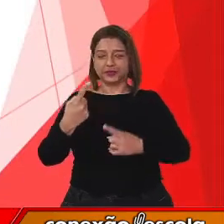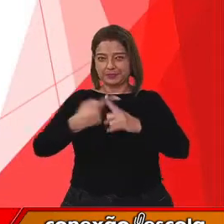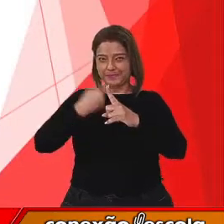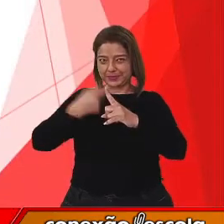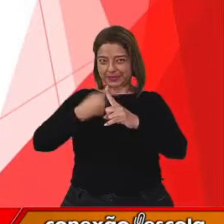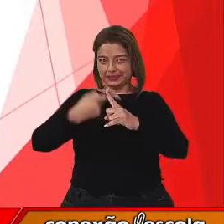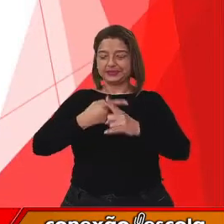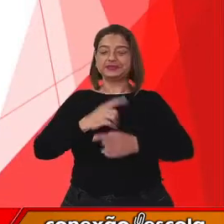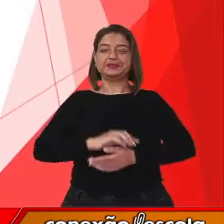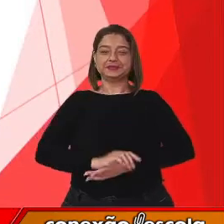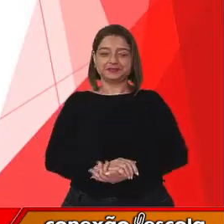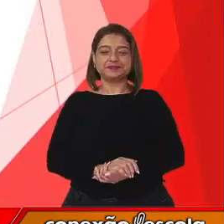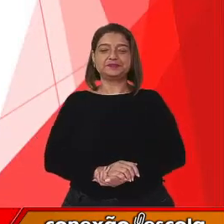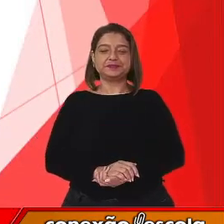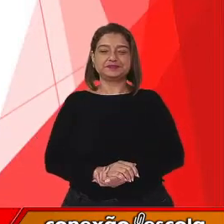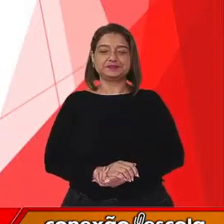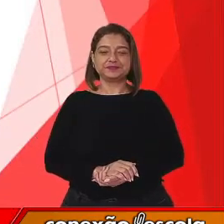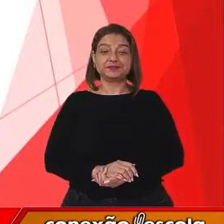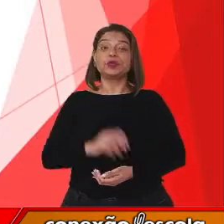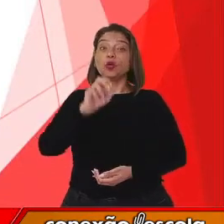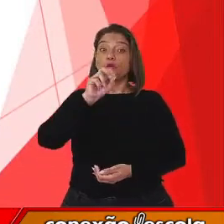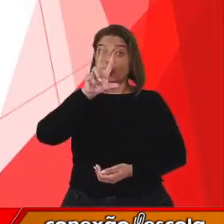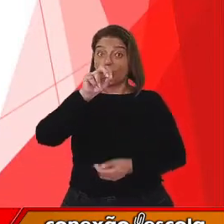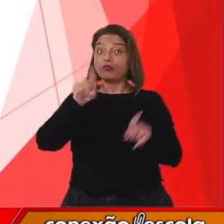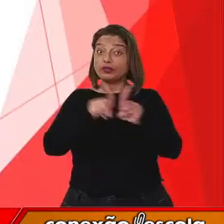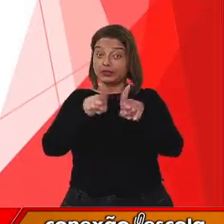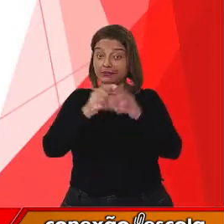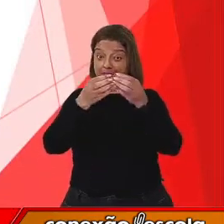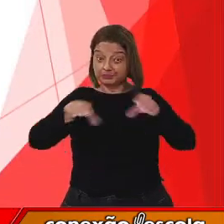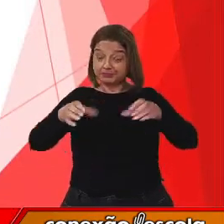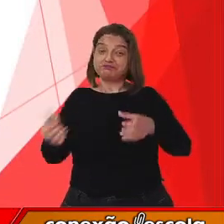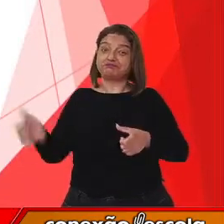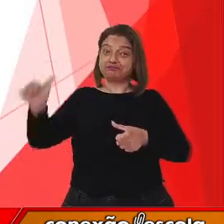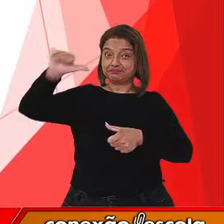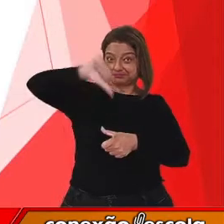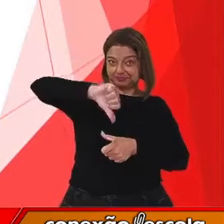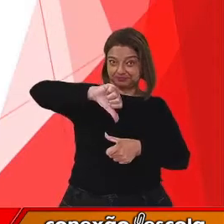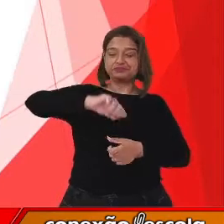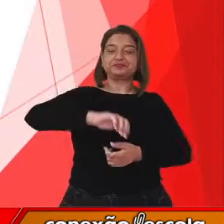Isso. Os ovos.